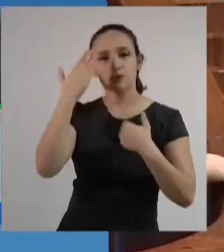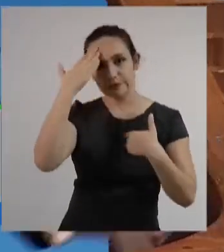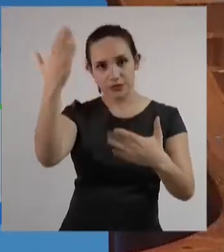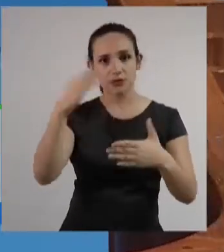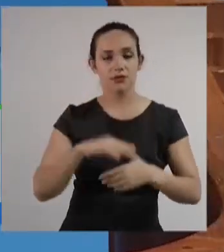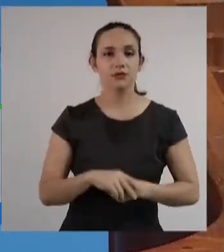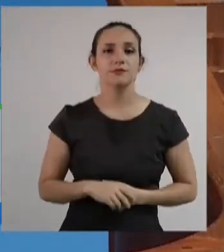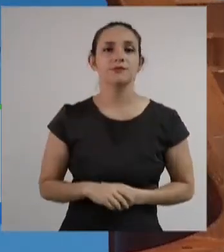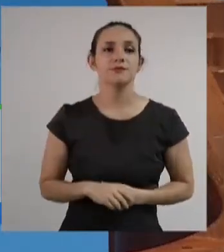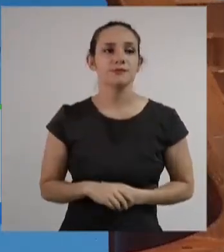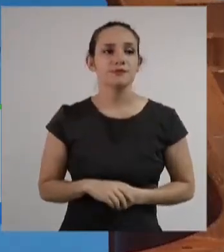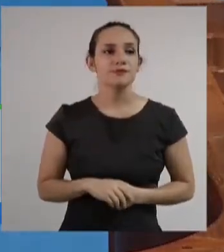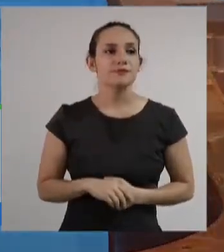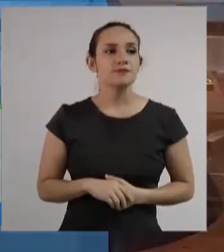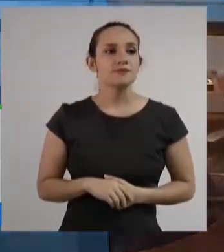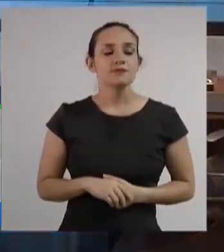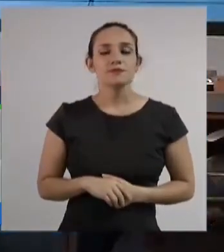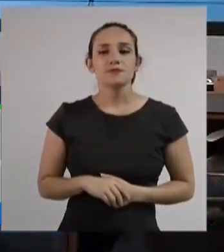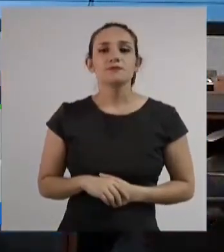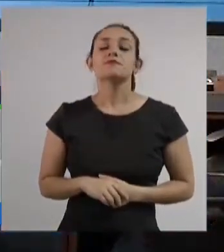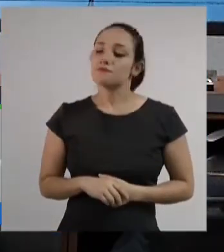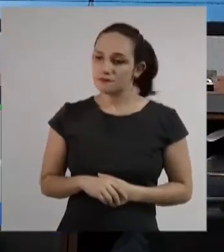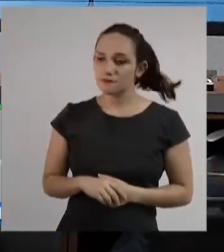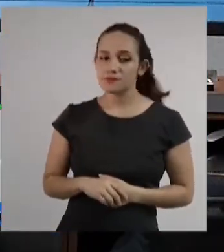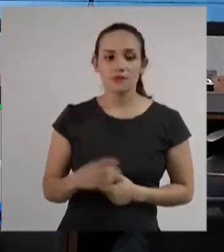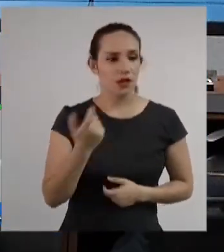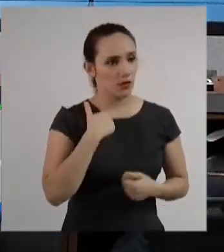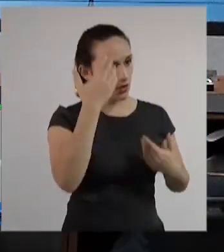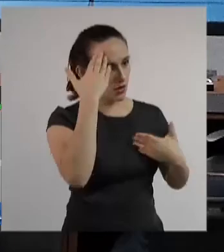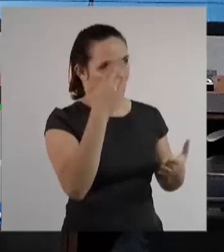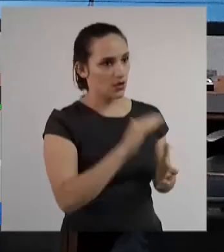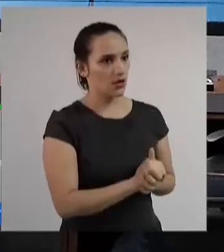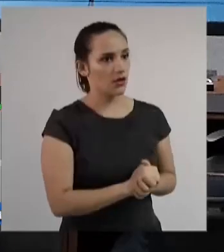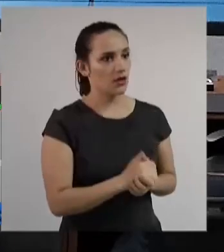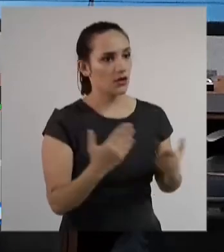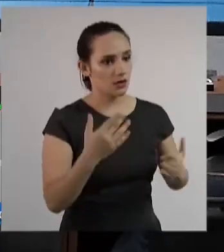obrigado. Agradecemos ao deputado Pedro Kemp, encerramos o grande expediente.